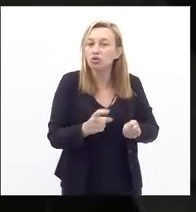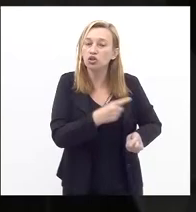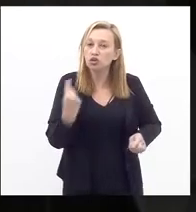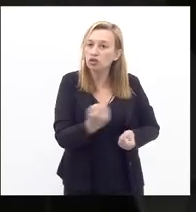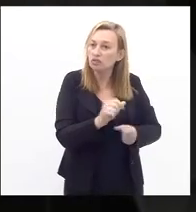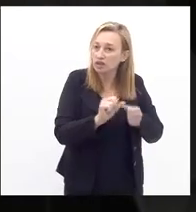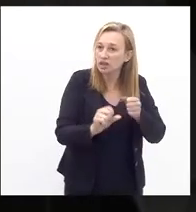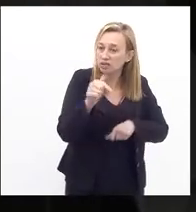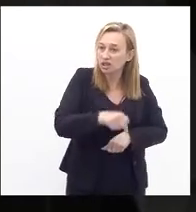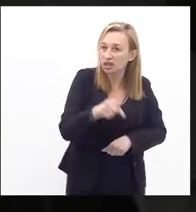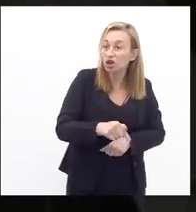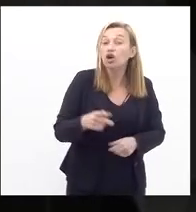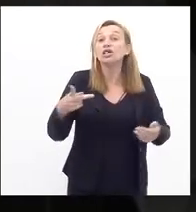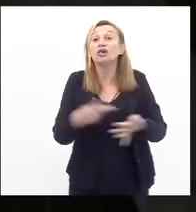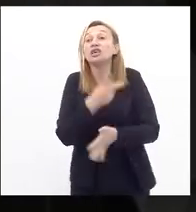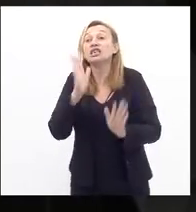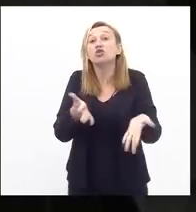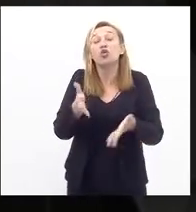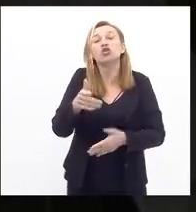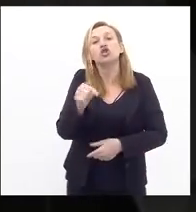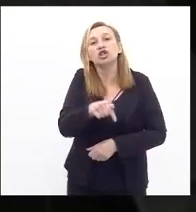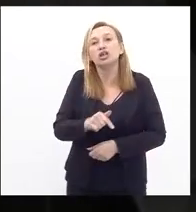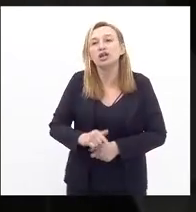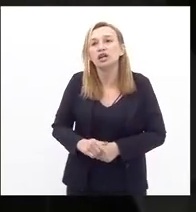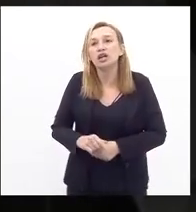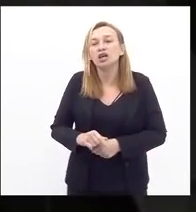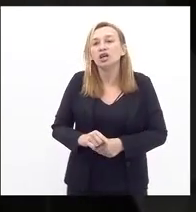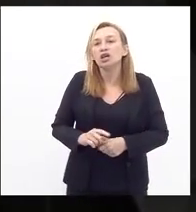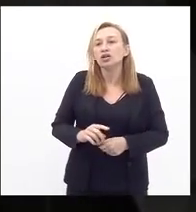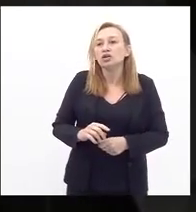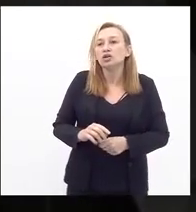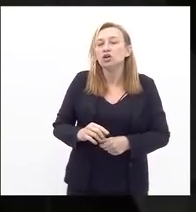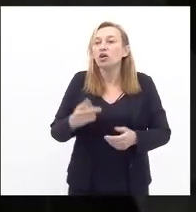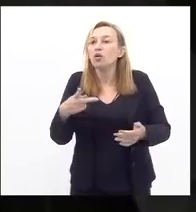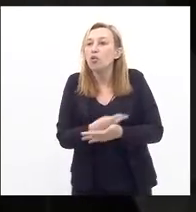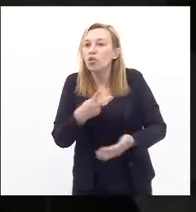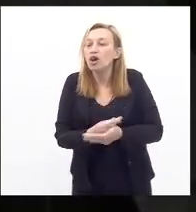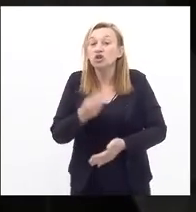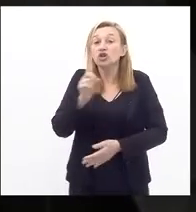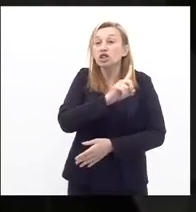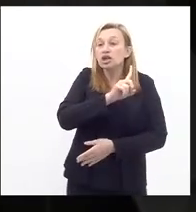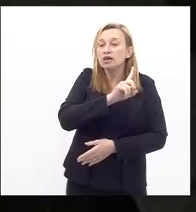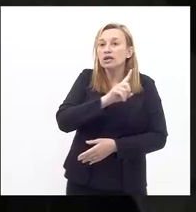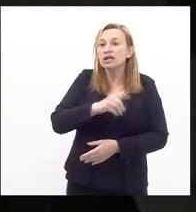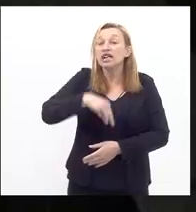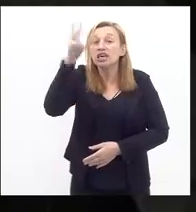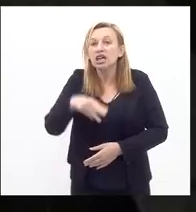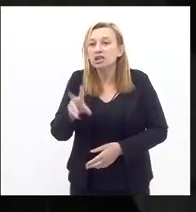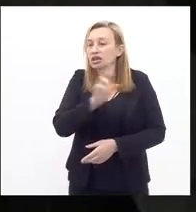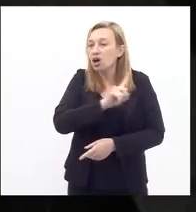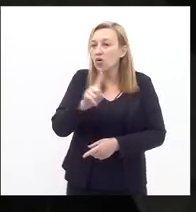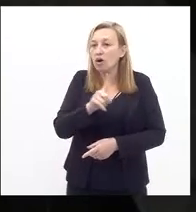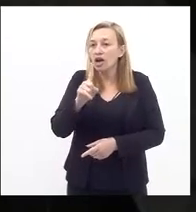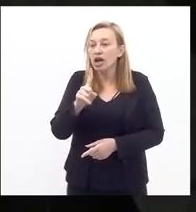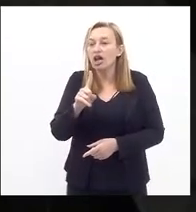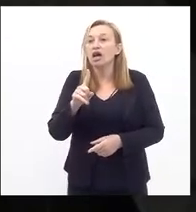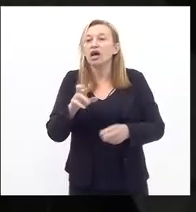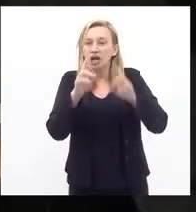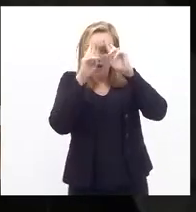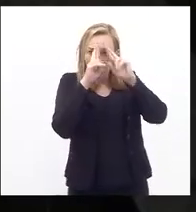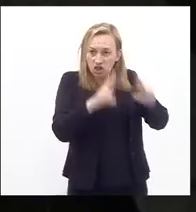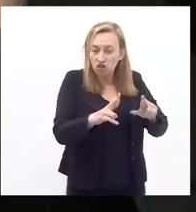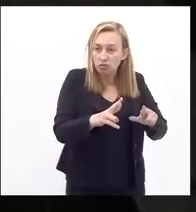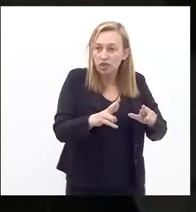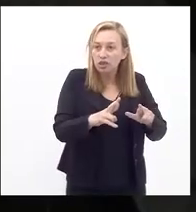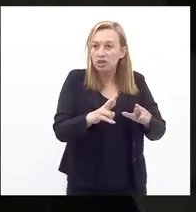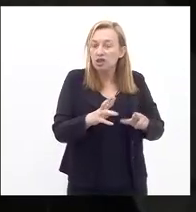nós fizemos o que está acontecendo aqui hoje é o fruto esse acertado de quem não respeita O parlamento é o fruto de